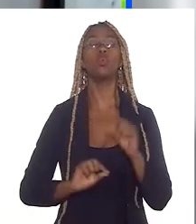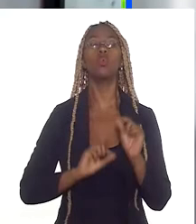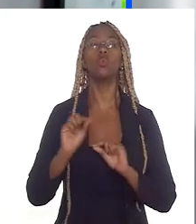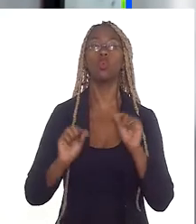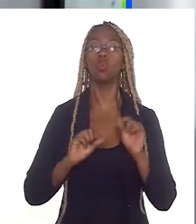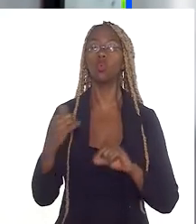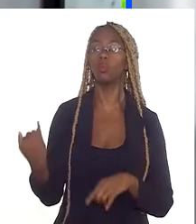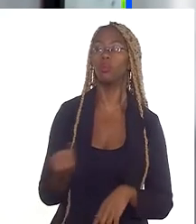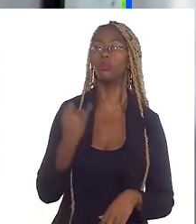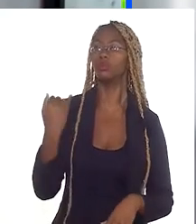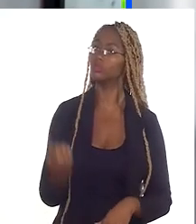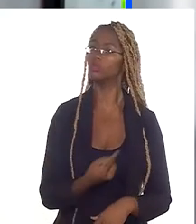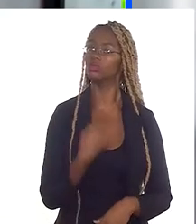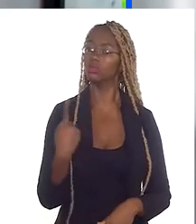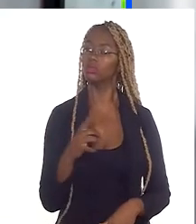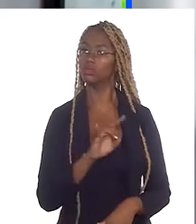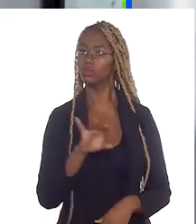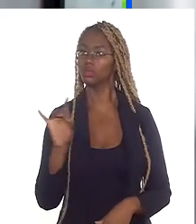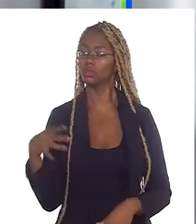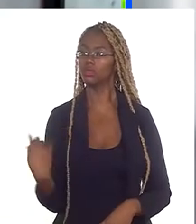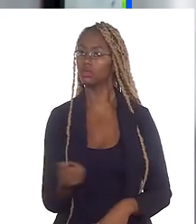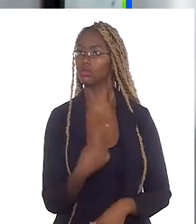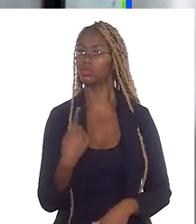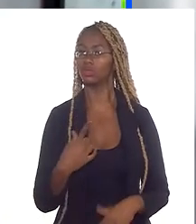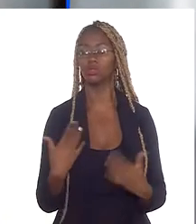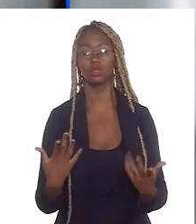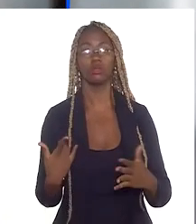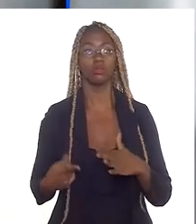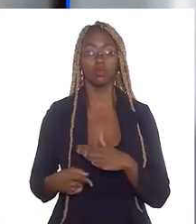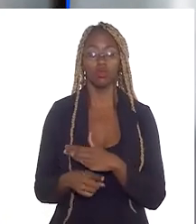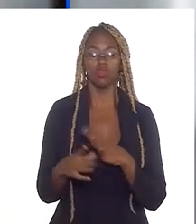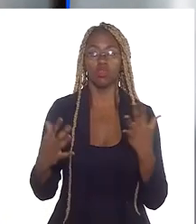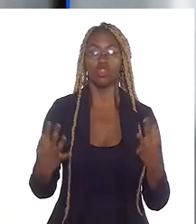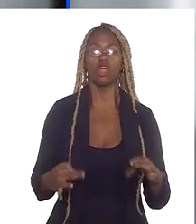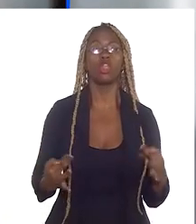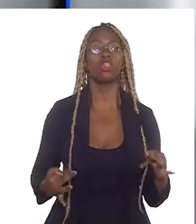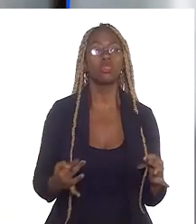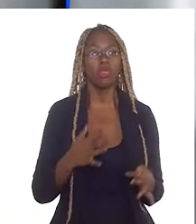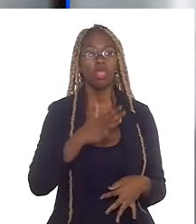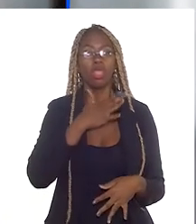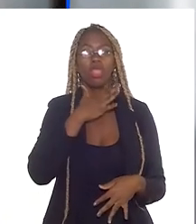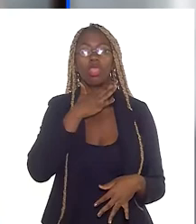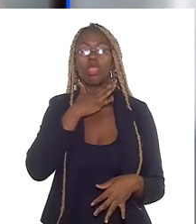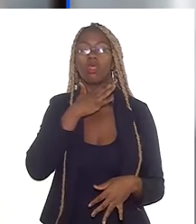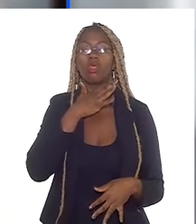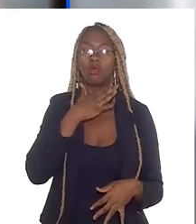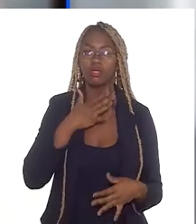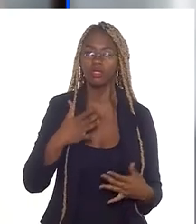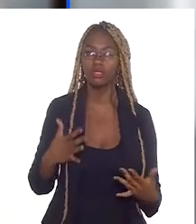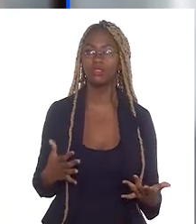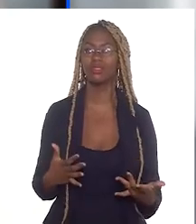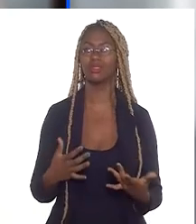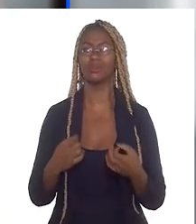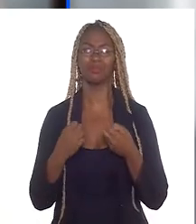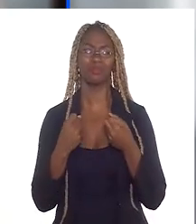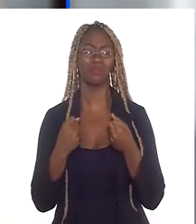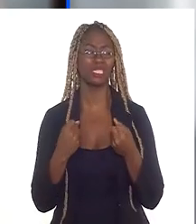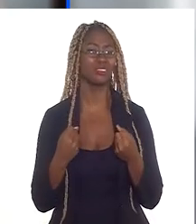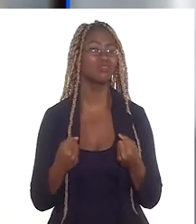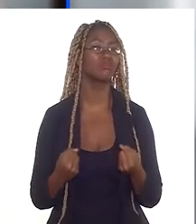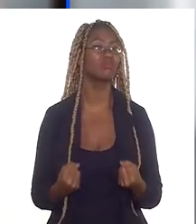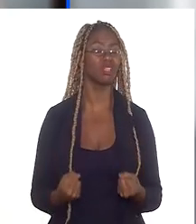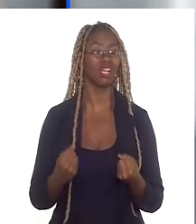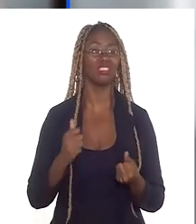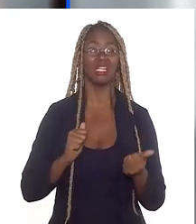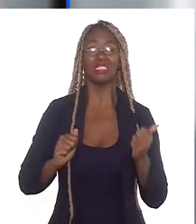suficiência para cada um de nós então é um momento de profunda dor é um momento de grande crise de grande